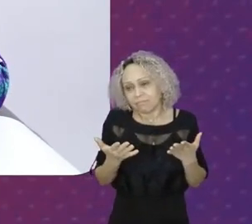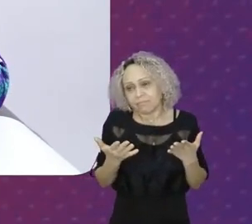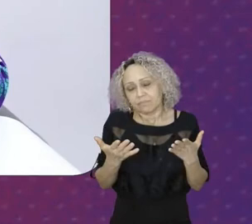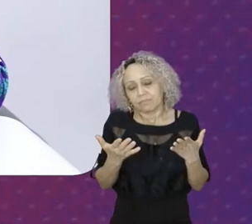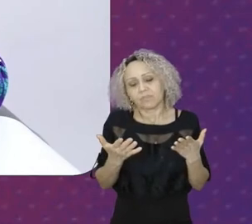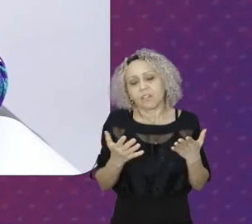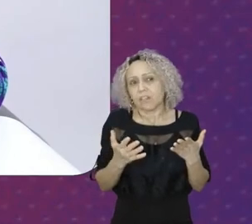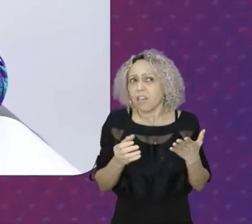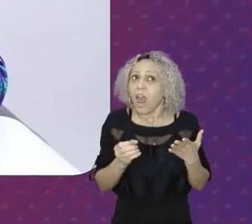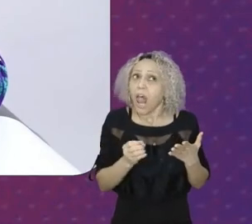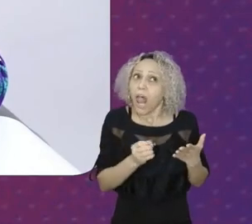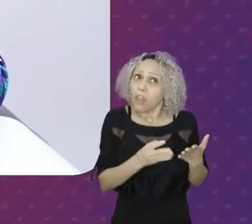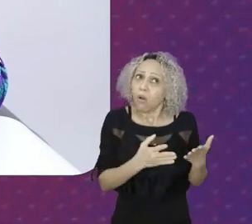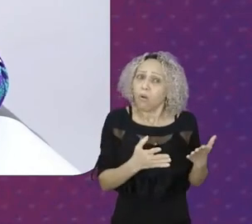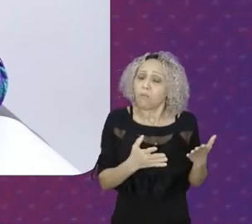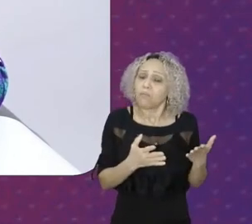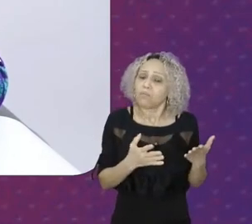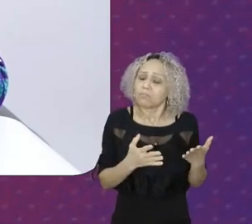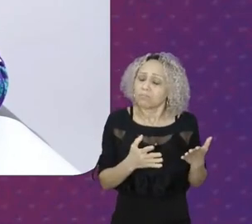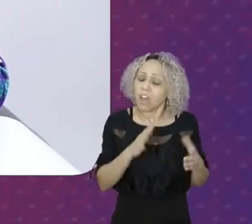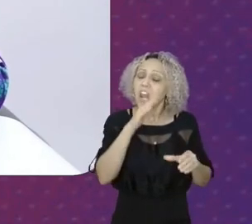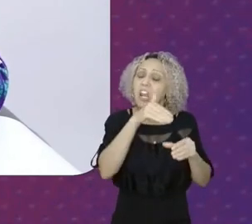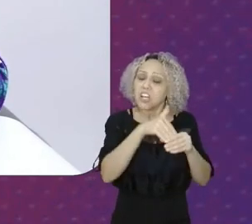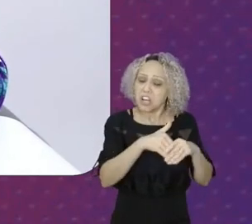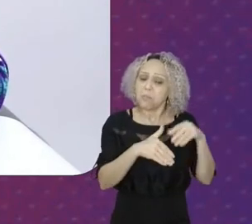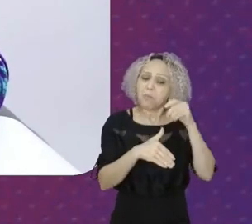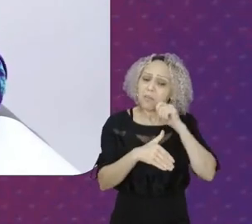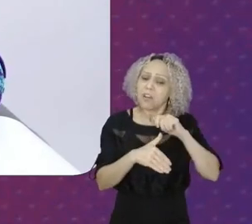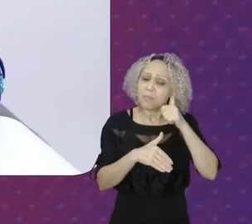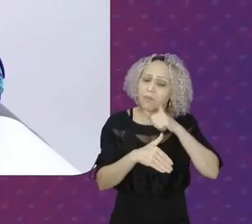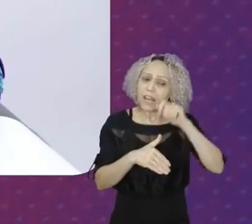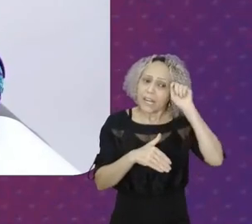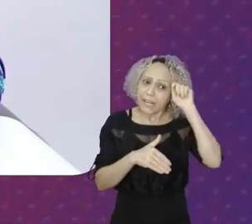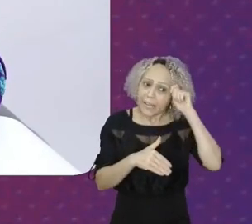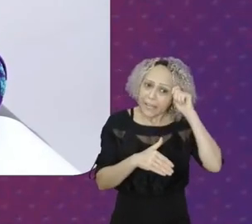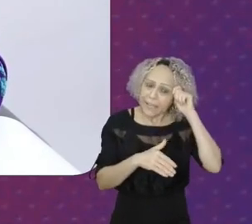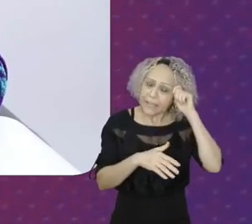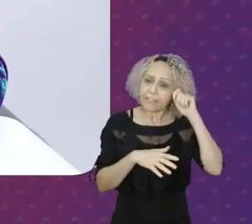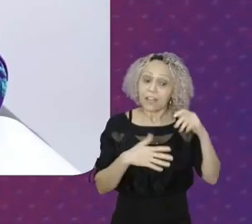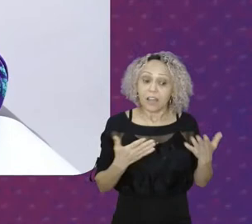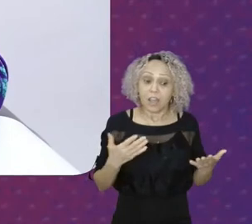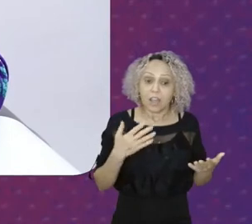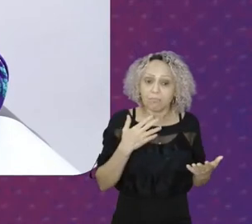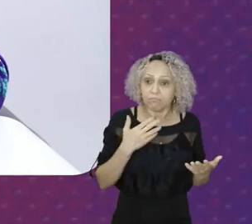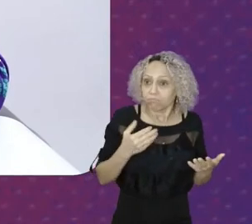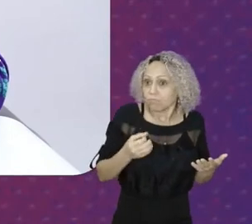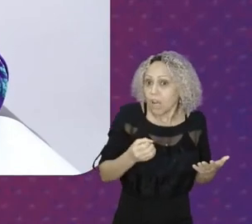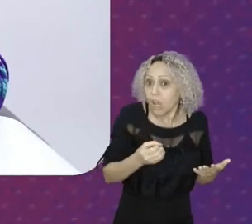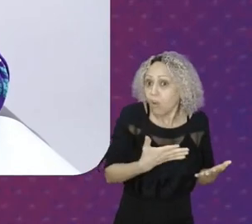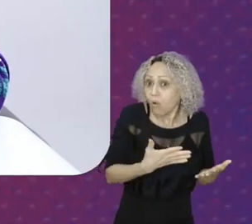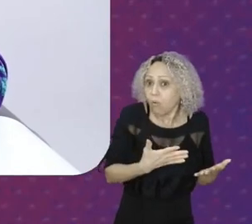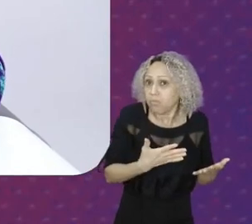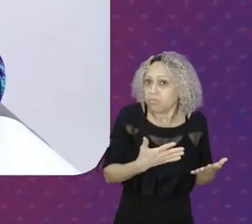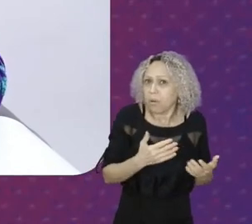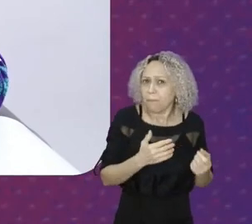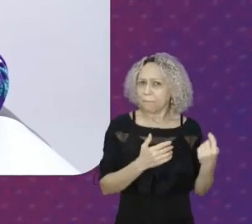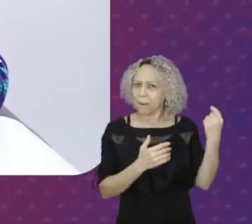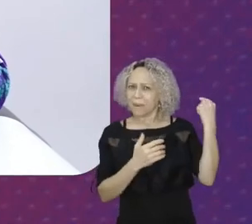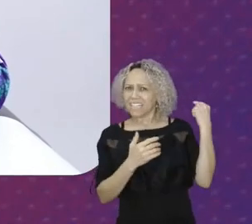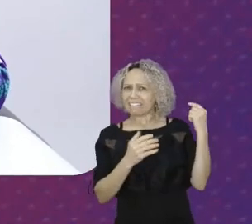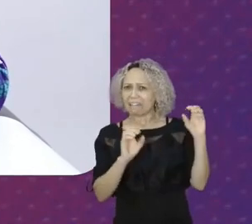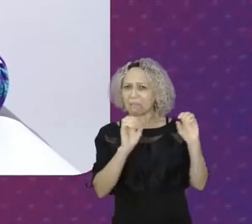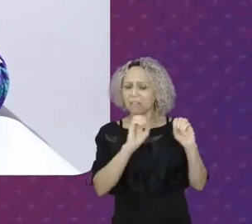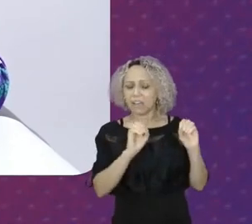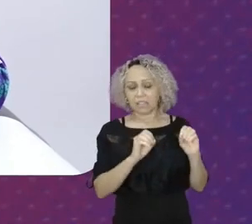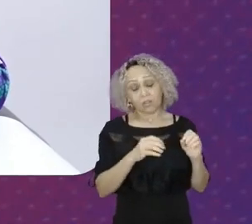algo muito novo, né? Essa semana, a semana passada, nós, na Câmara